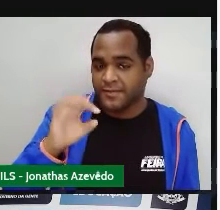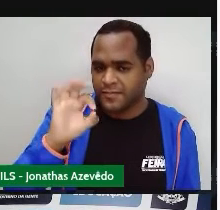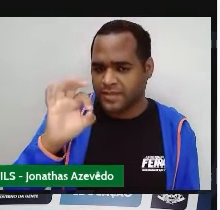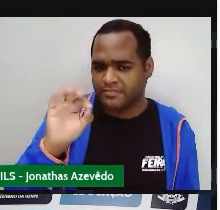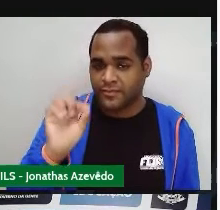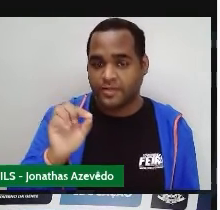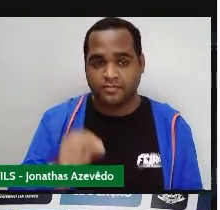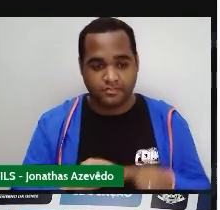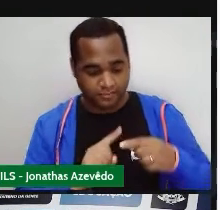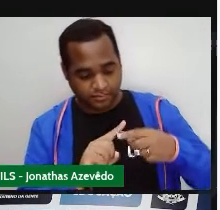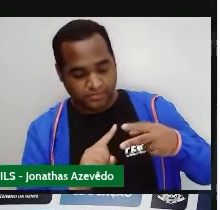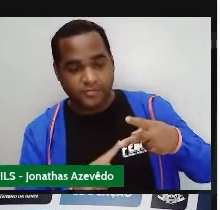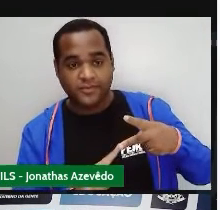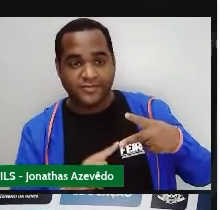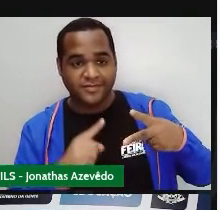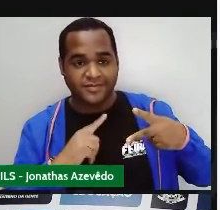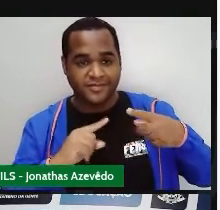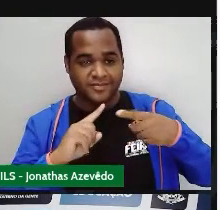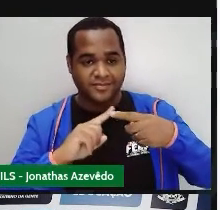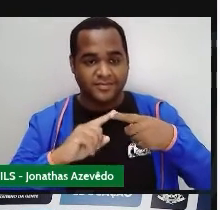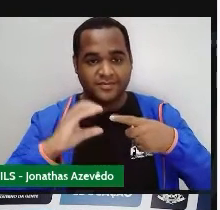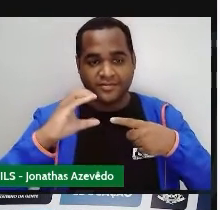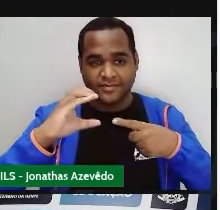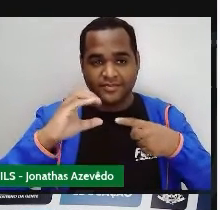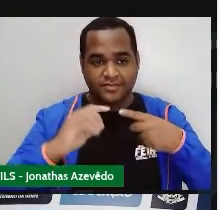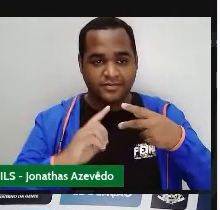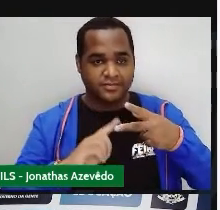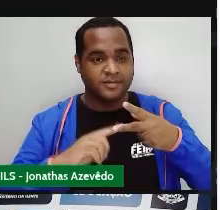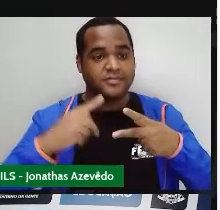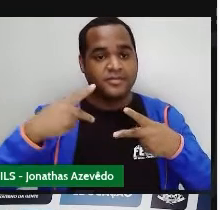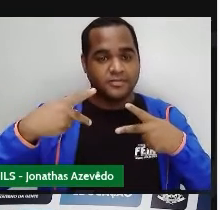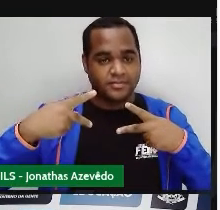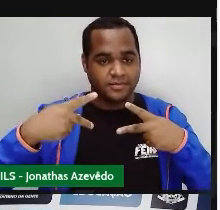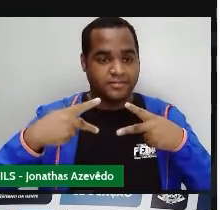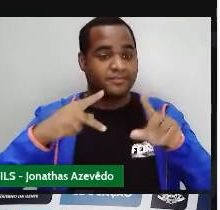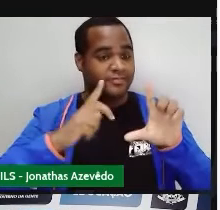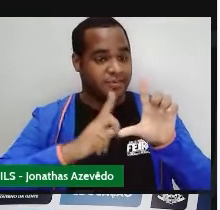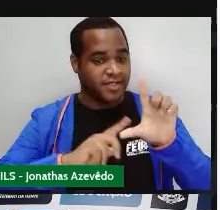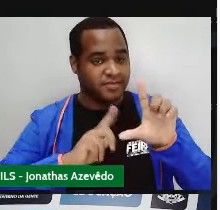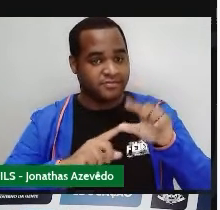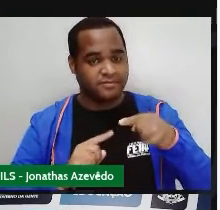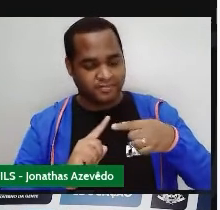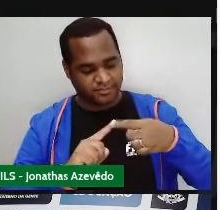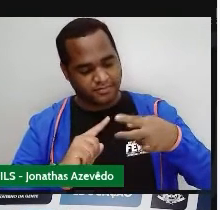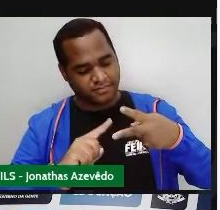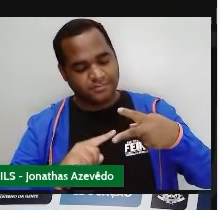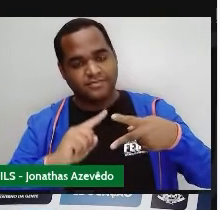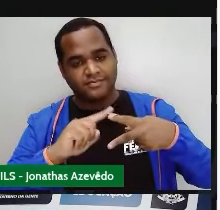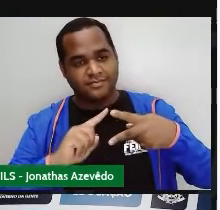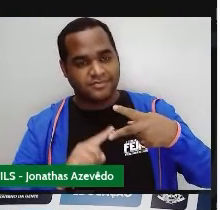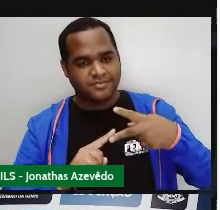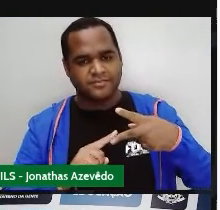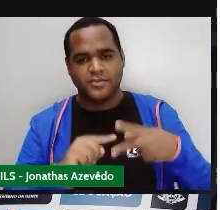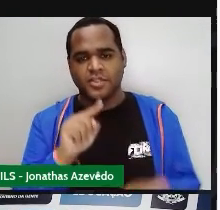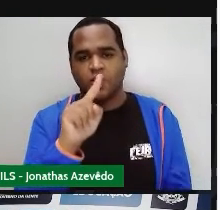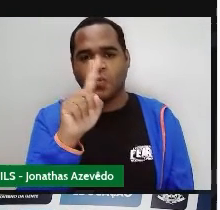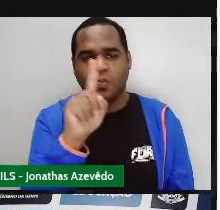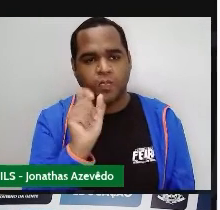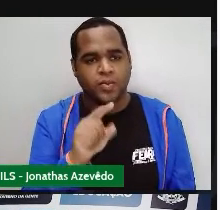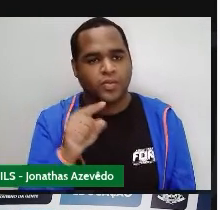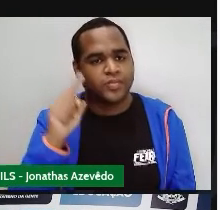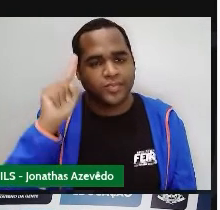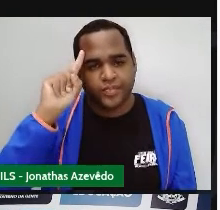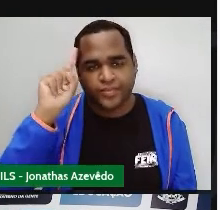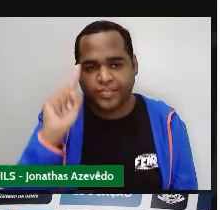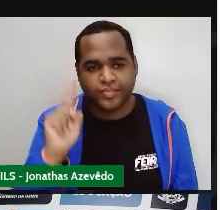tem dois tipos de letra a letra c e a letra P letra e a equação são chamadas de incógnitas